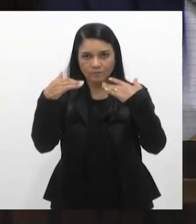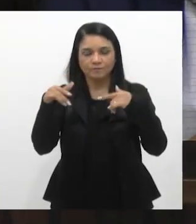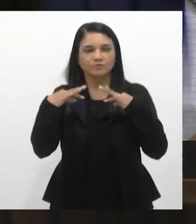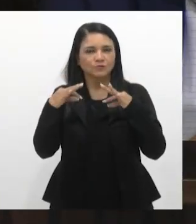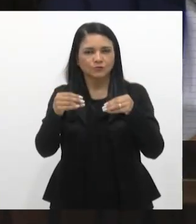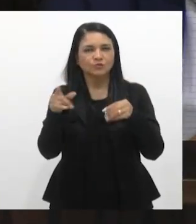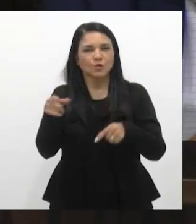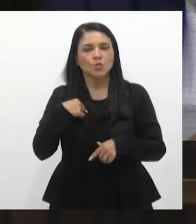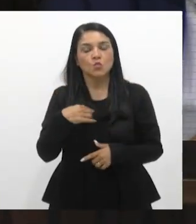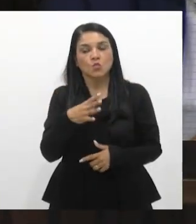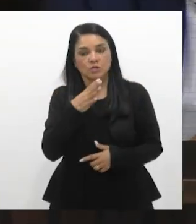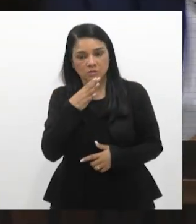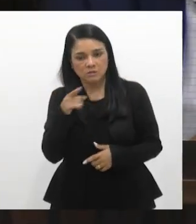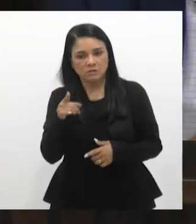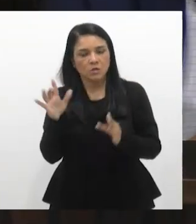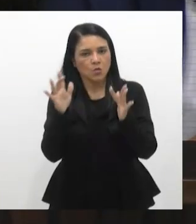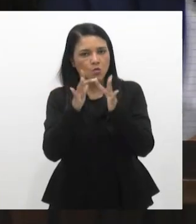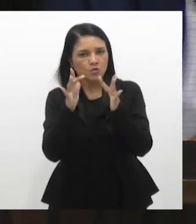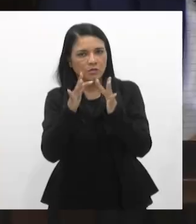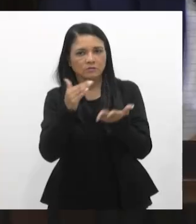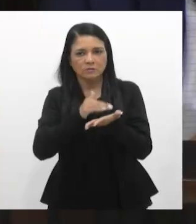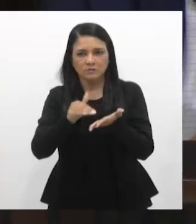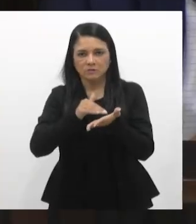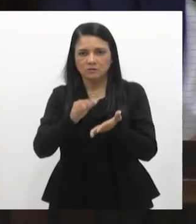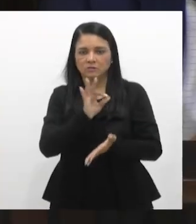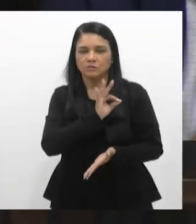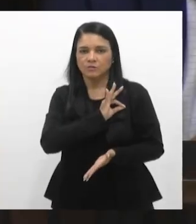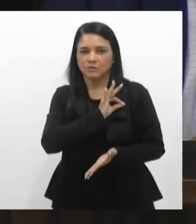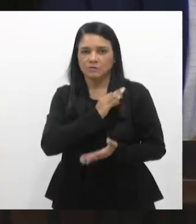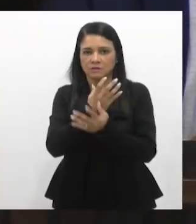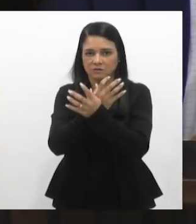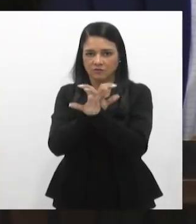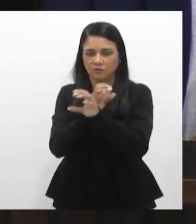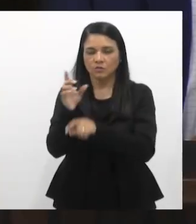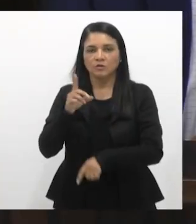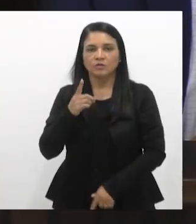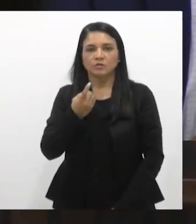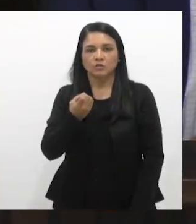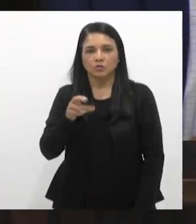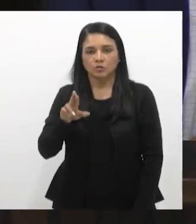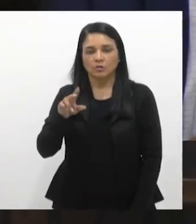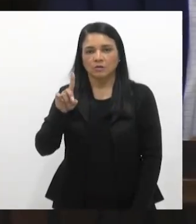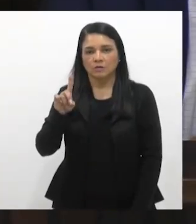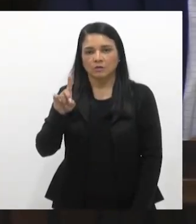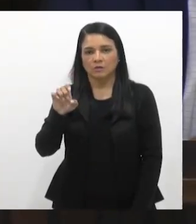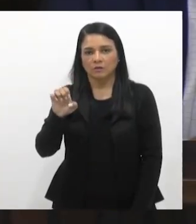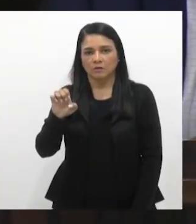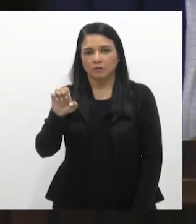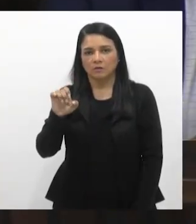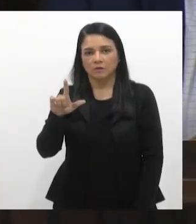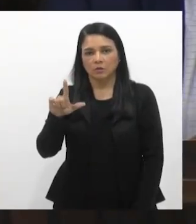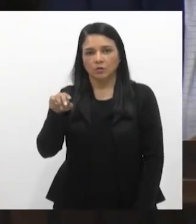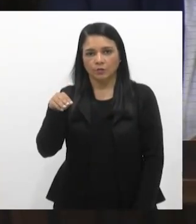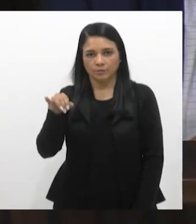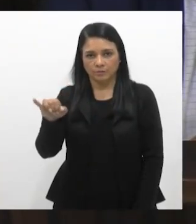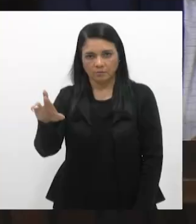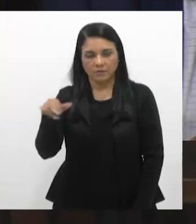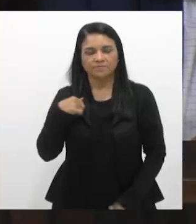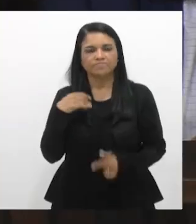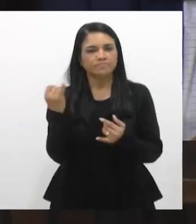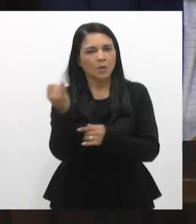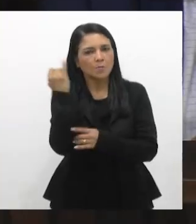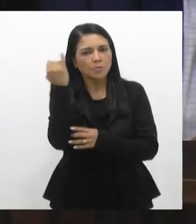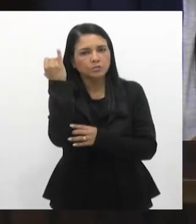conhecimento do fato, entrei em contato com o secretário de Polícia Civil, doutor Delmir. Falei da importância e